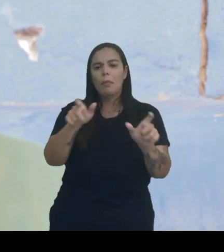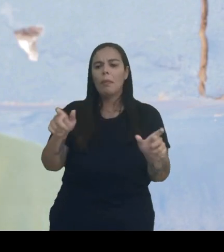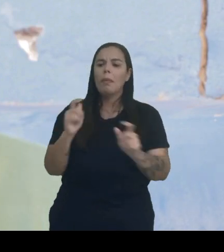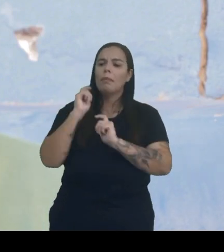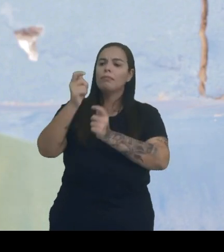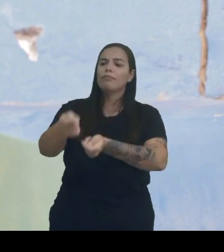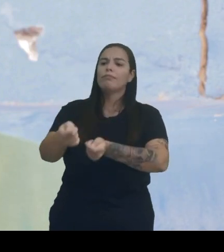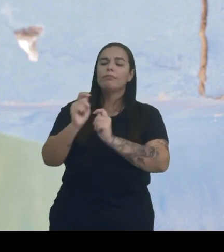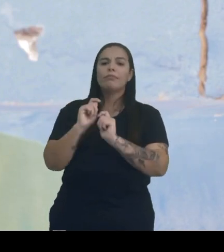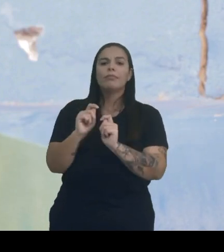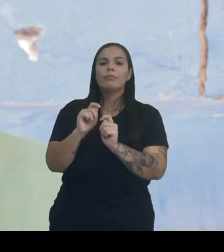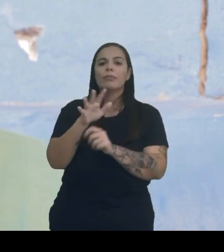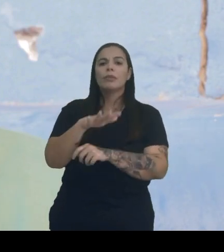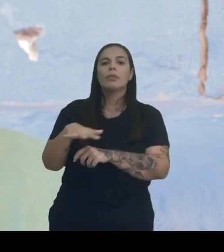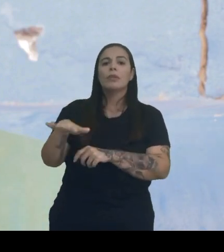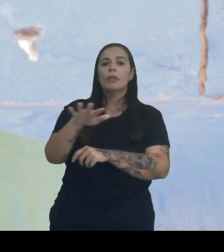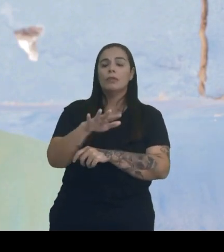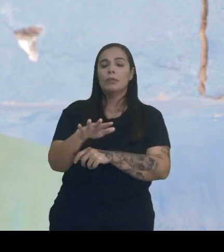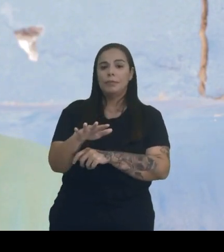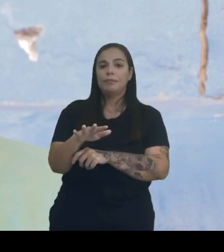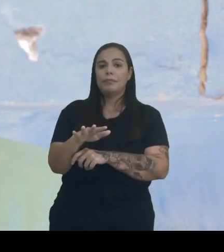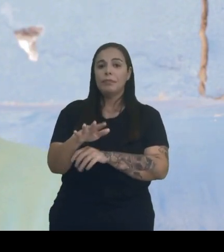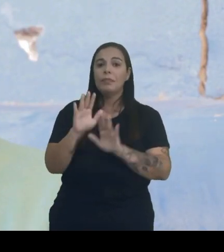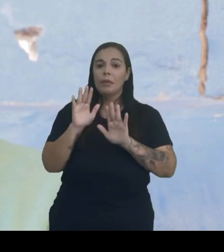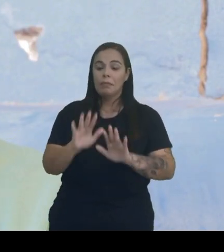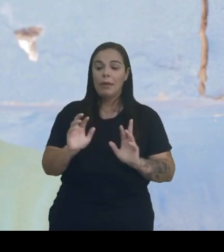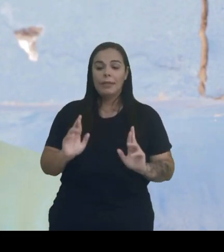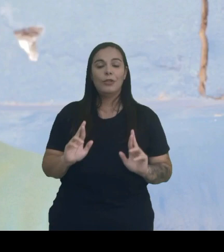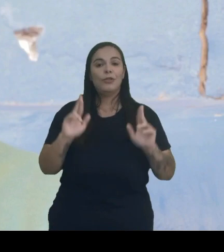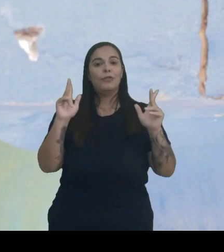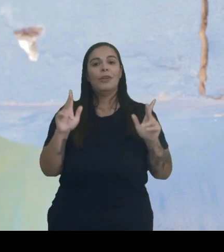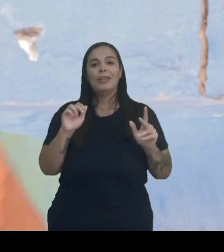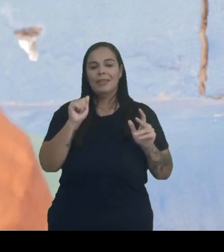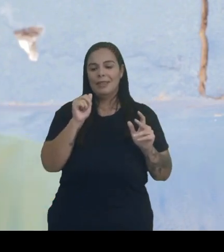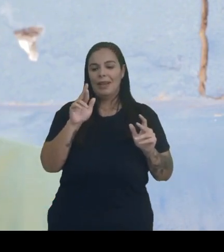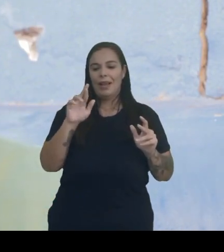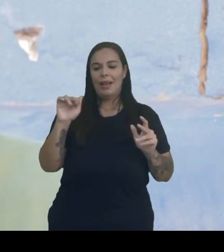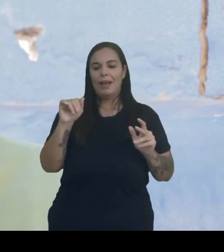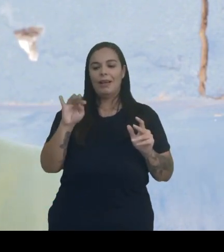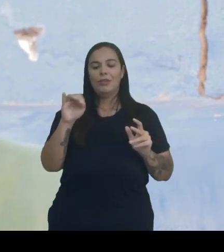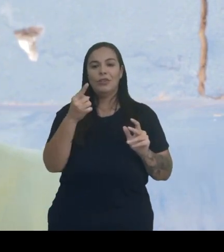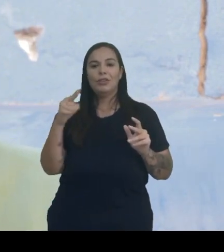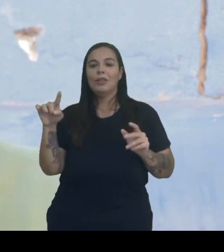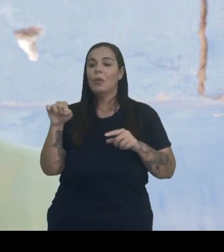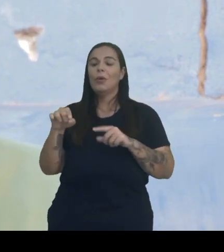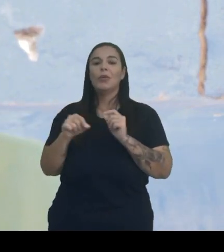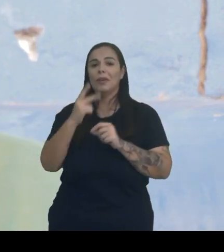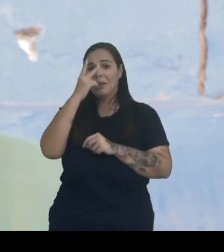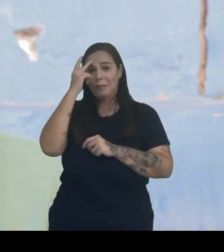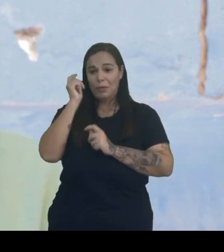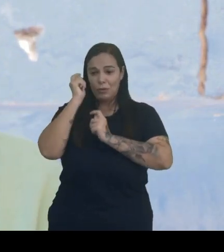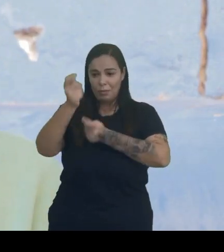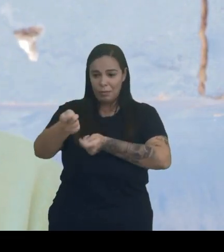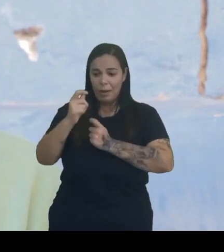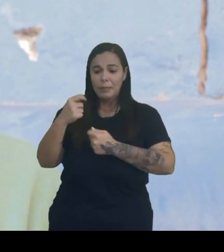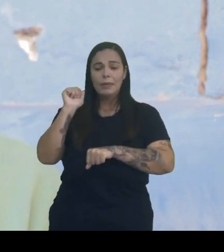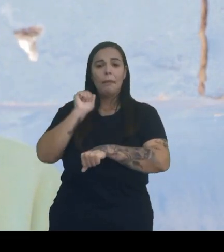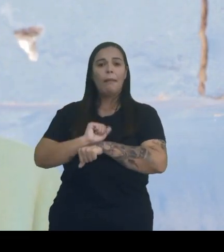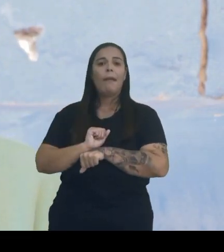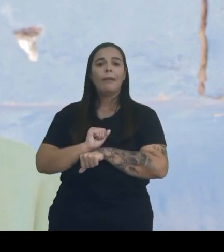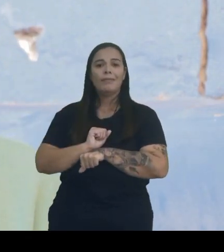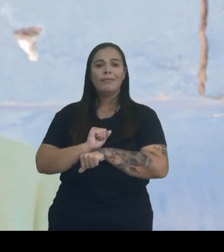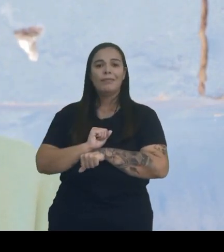iguais. Só que a diferença do arrastão, que ele é mais estacionado ainda, o arrastão ele não sai para lugar